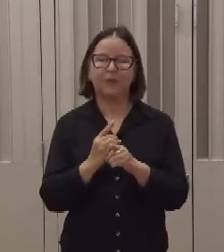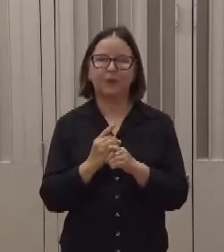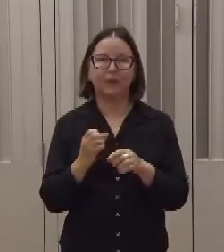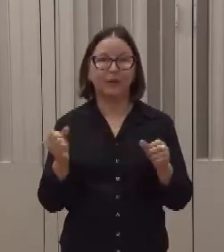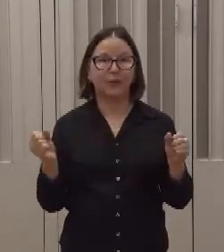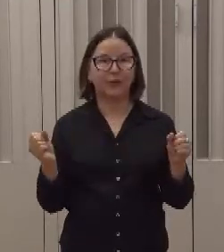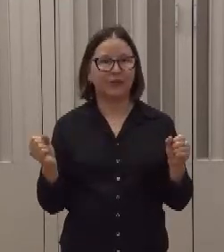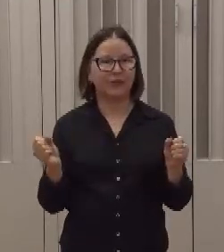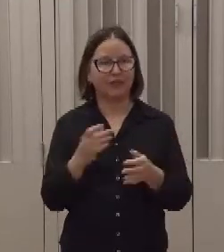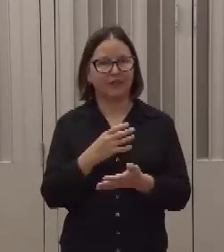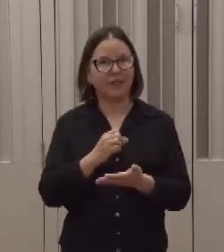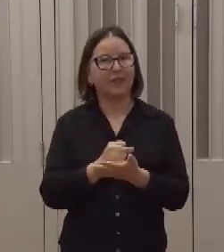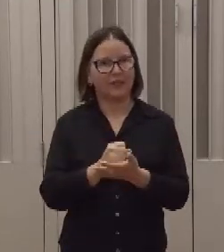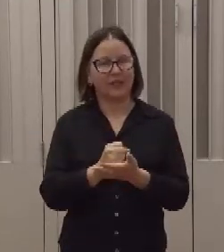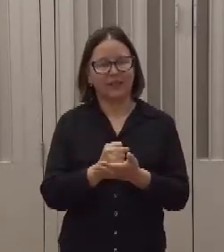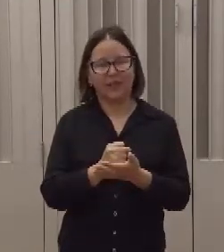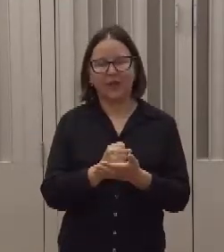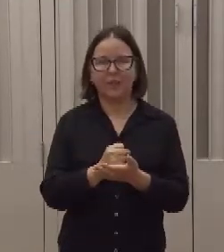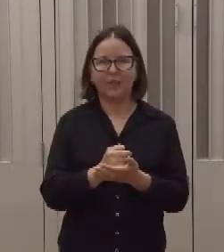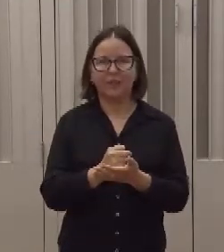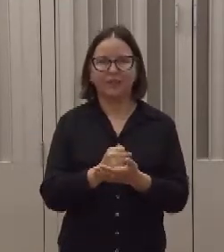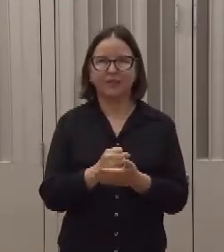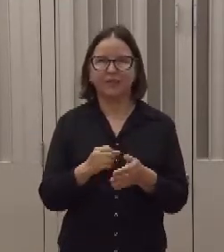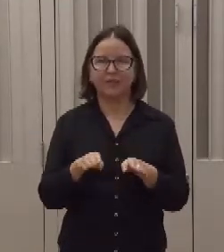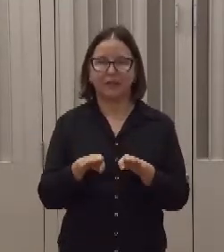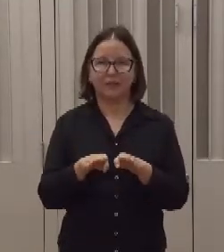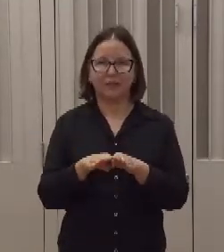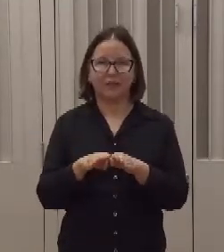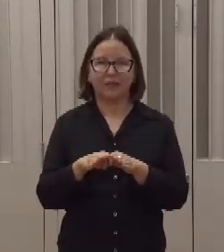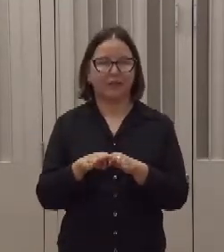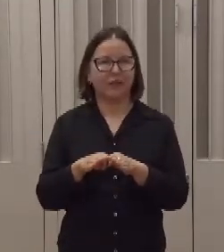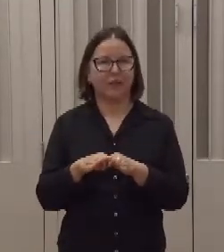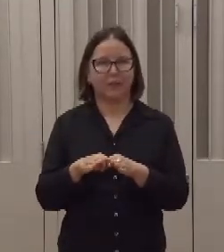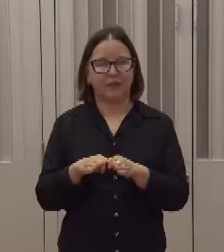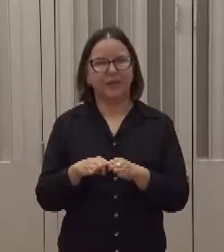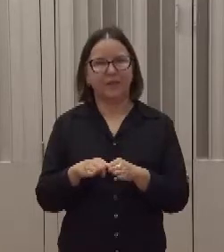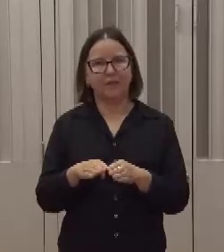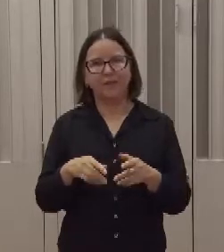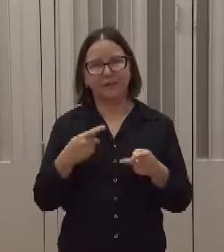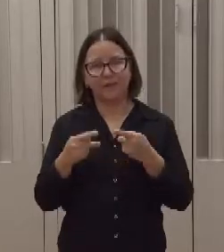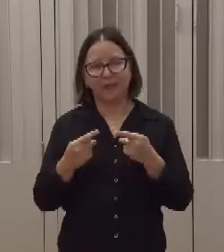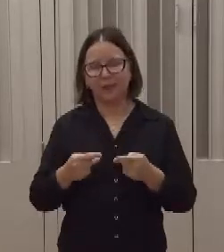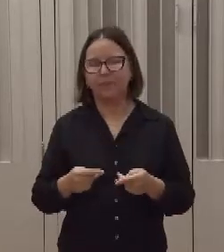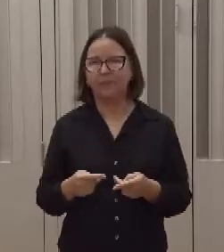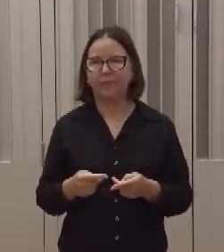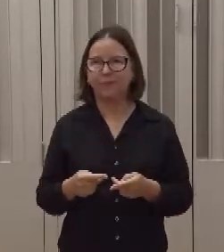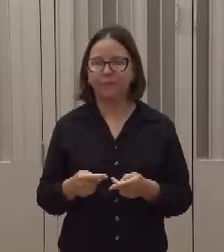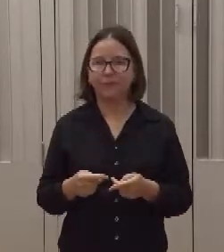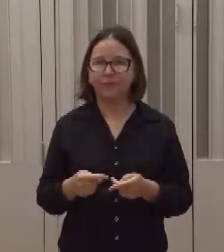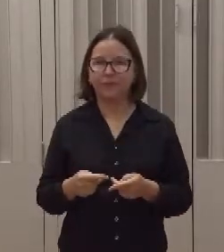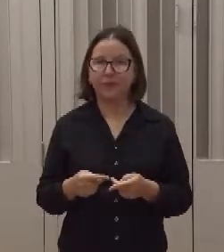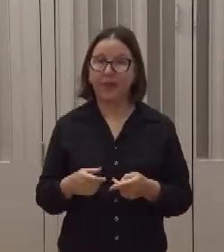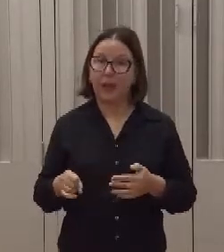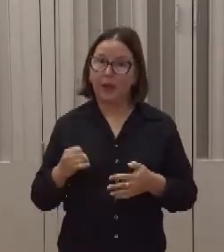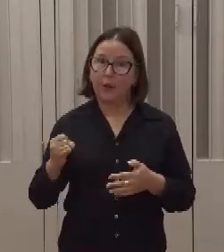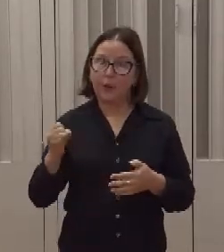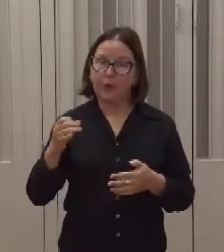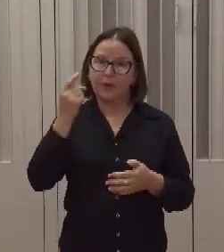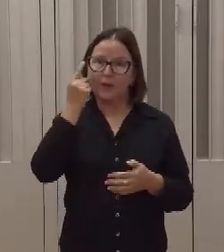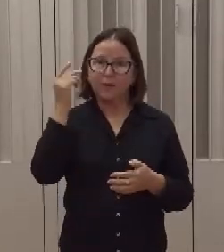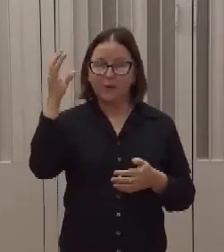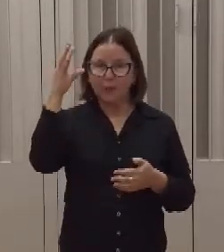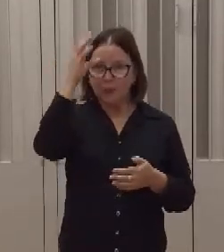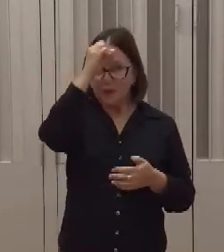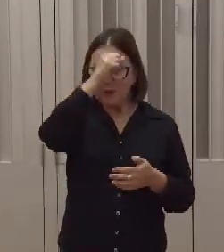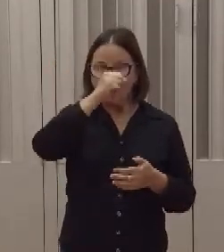Cristo. E o entendimento do gnosticismo é importante para que a gente compreenda as Escrituras, para que a gente tenha um